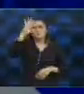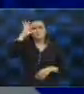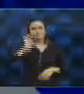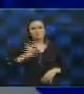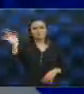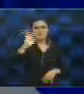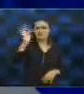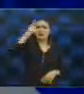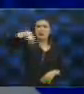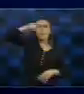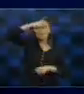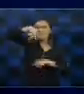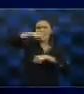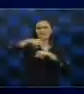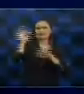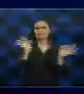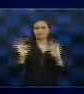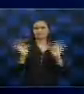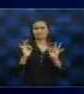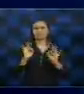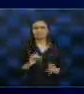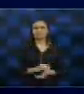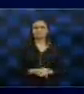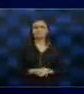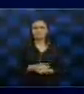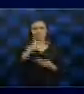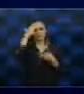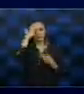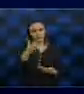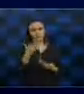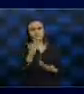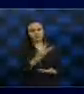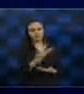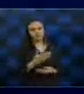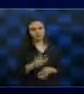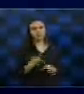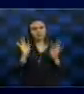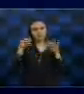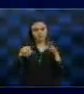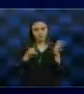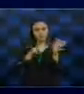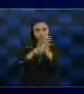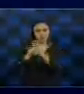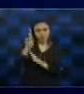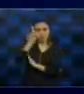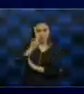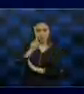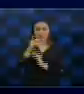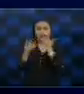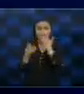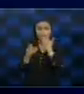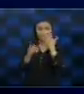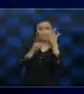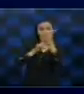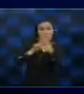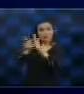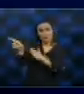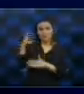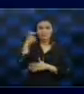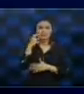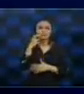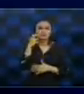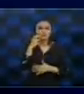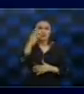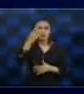Justiça desse país. Muito obrigado, candidato. E fechando a rodada de perguntas, agora o candidato Arthur pergunta ao candidato